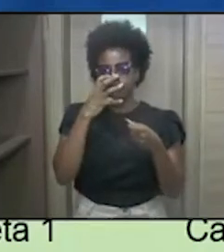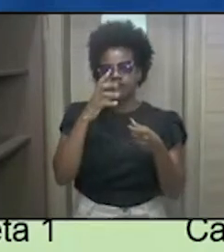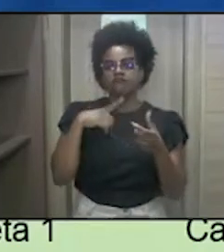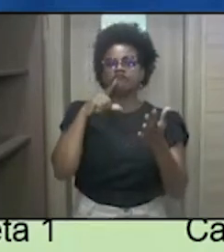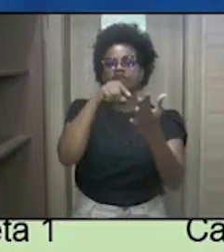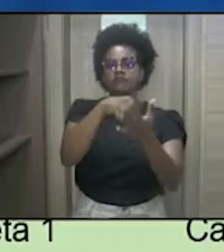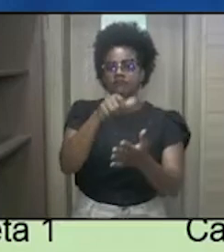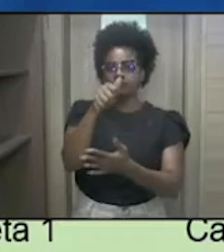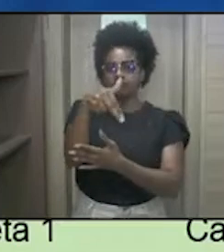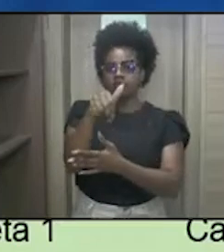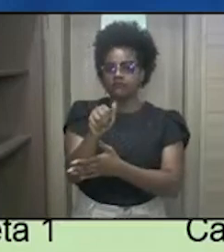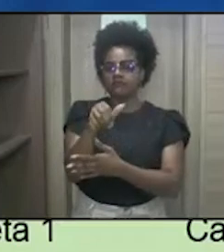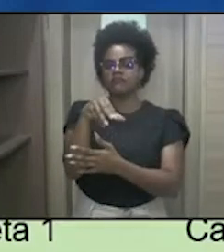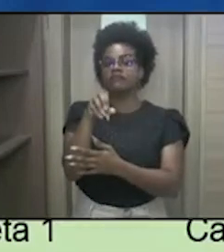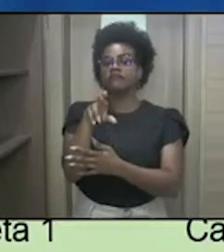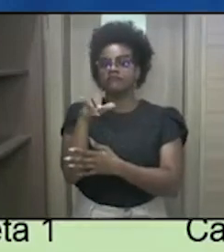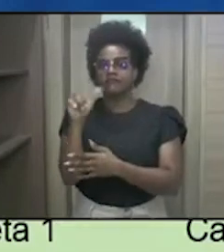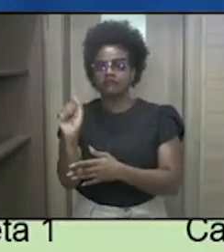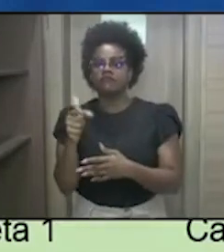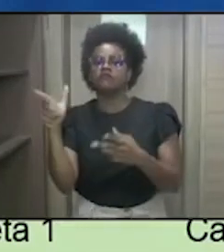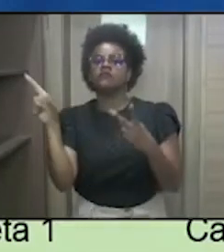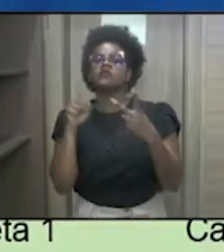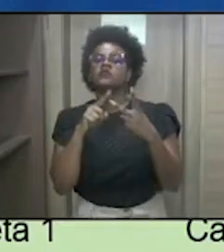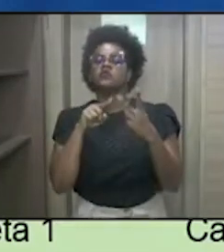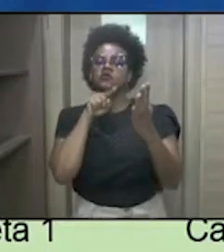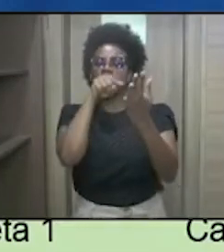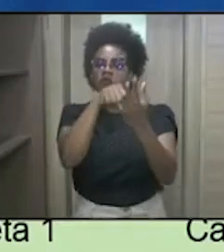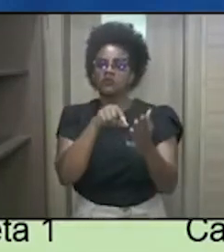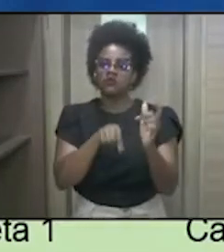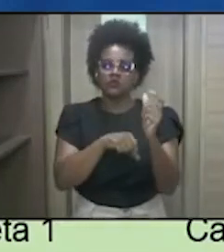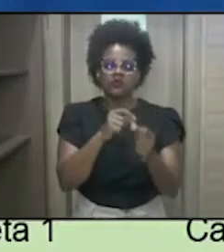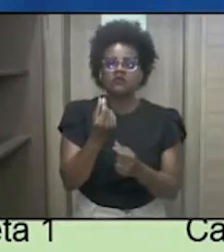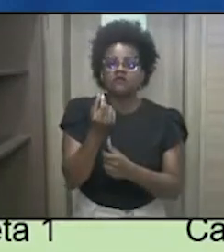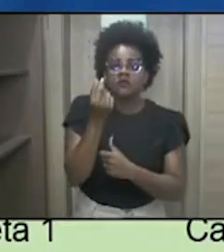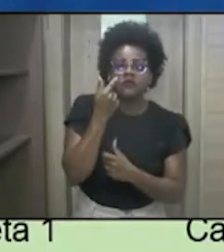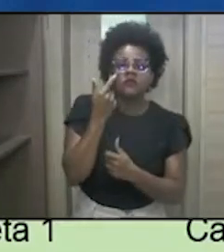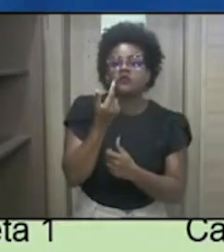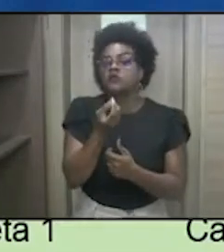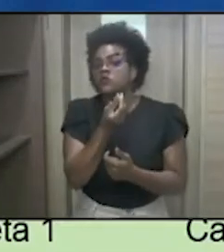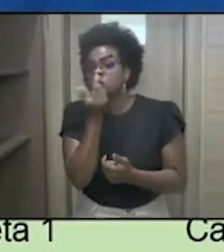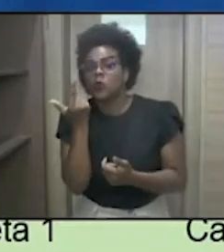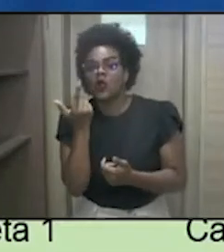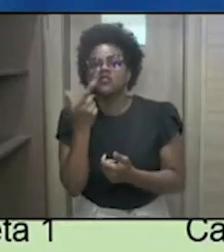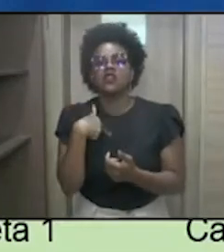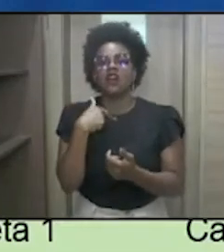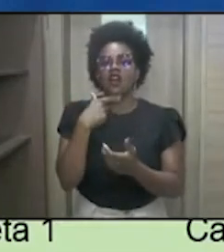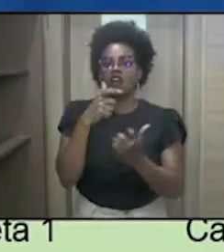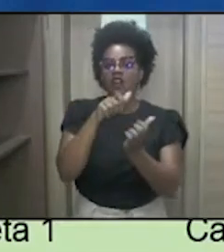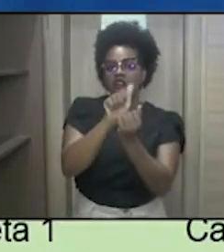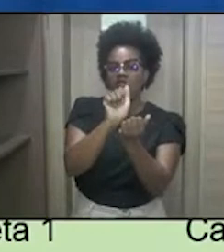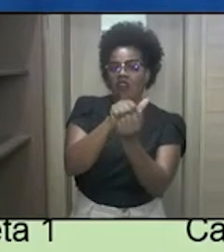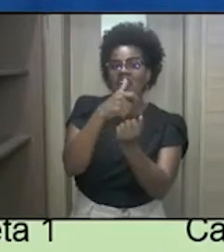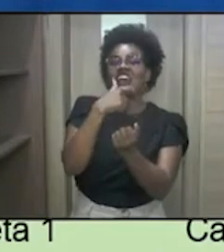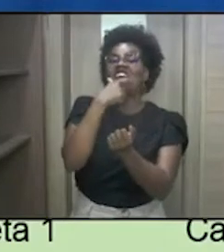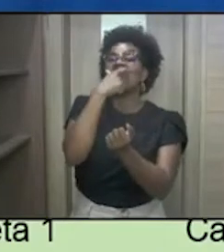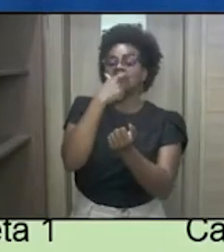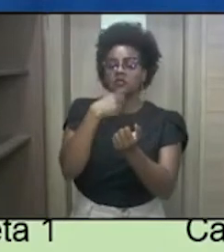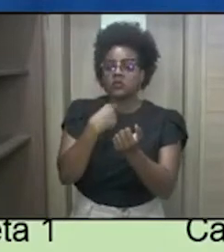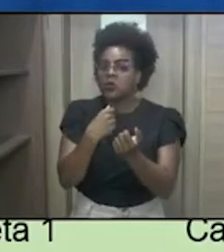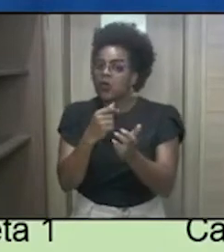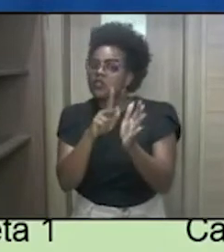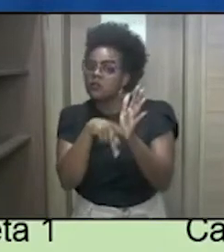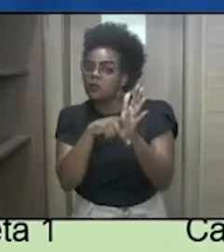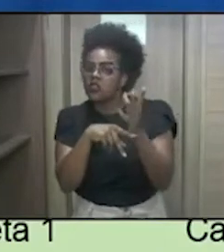pela professora Ana Maria Freire. A meta 2, ela buscou aferir o custo dessas próteses, tendo 3 grandes subprojetos, uma